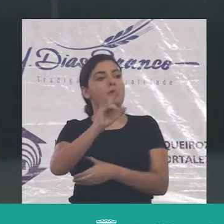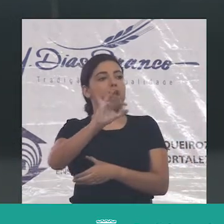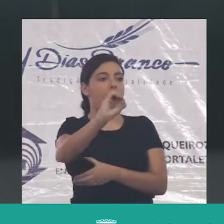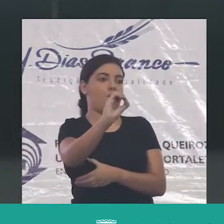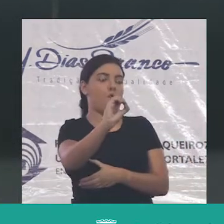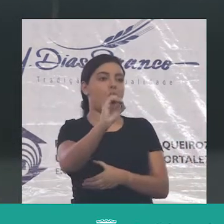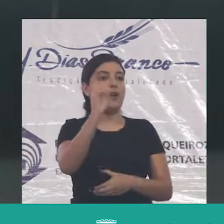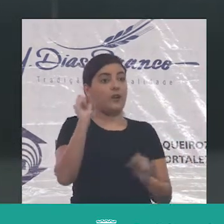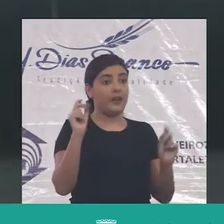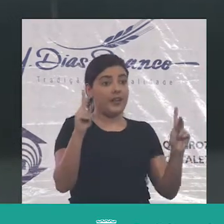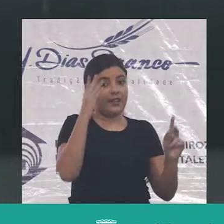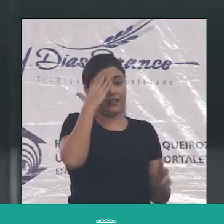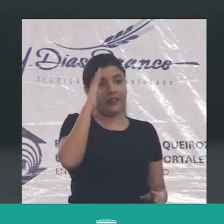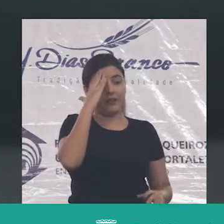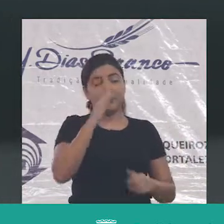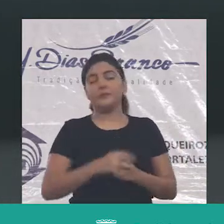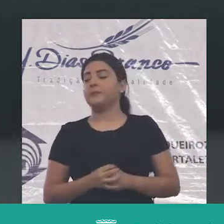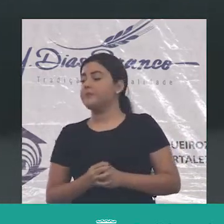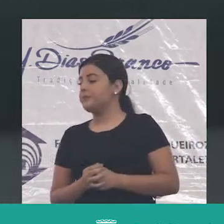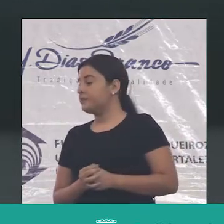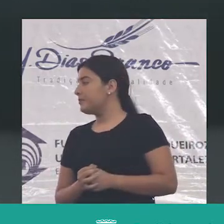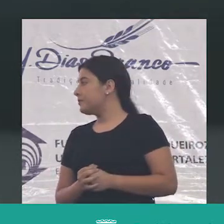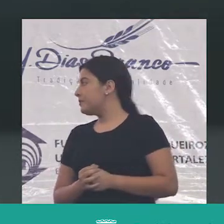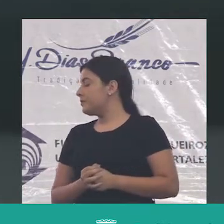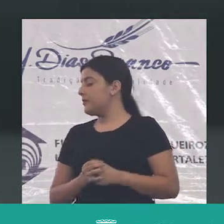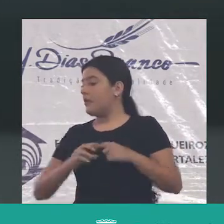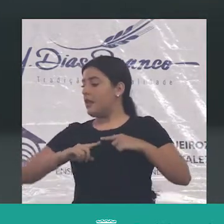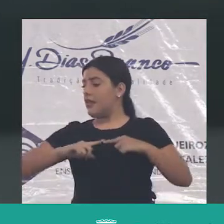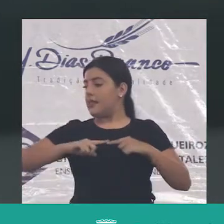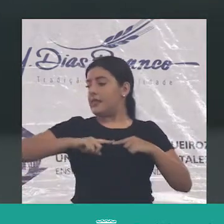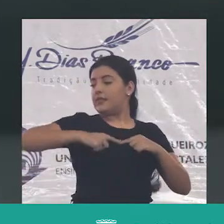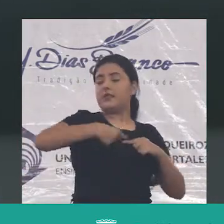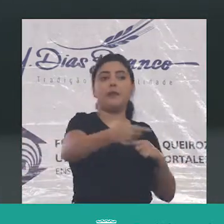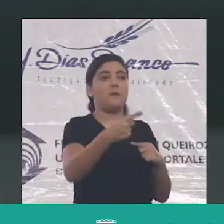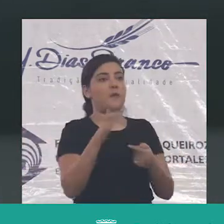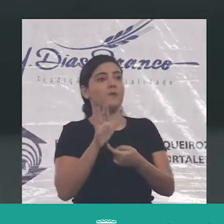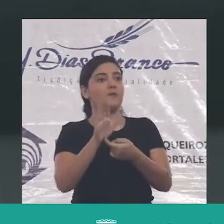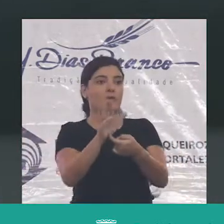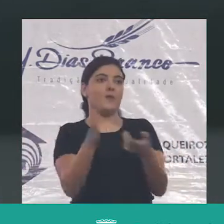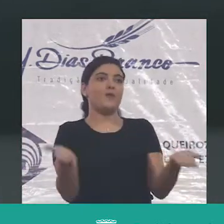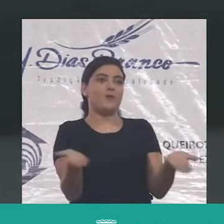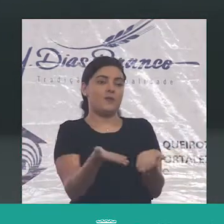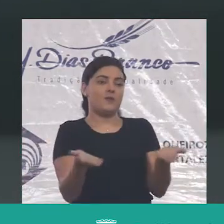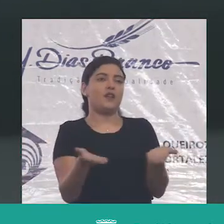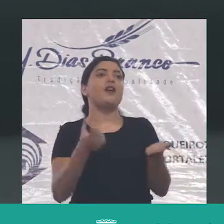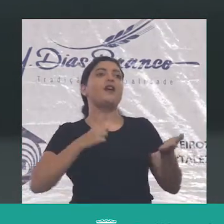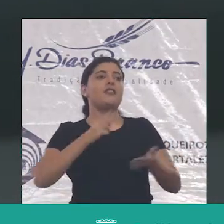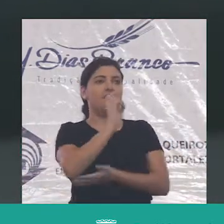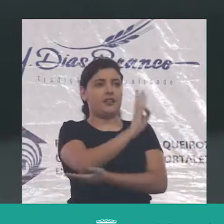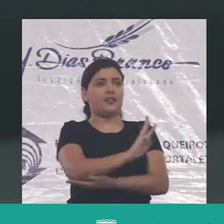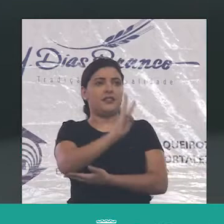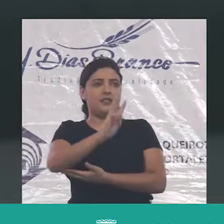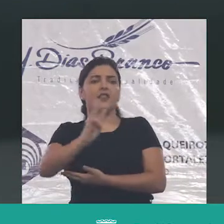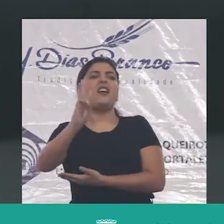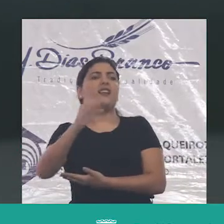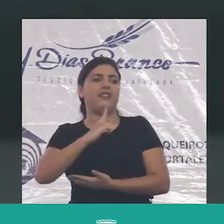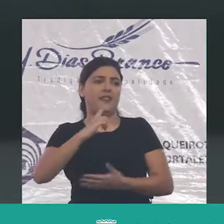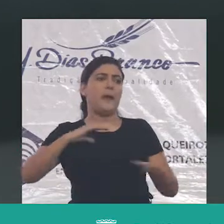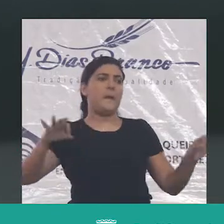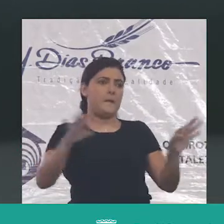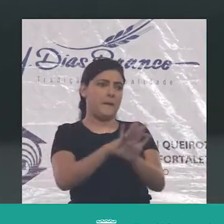oblíquo. Tá ok? Isso aqui depois vai estar disponibilizado para vocês. Eu acho que tem um site, né? Vocês pegam essas imagens, não é